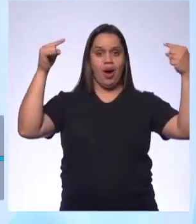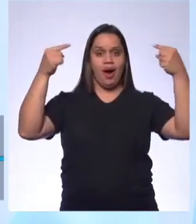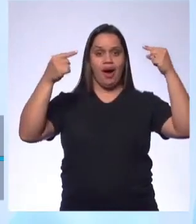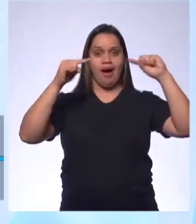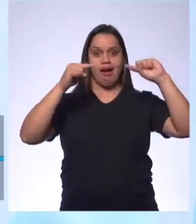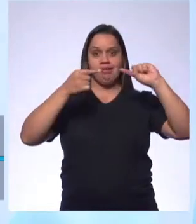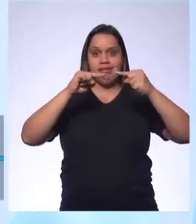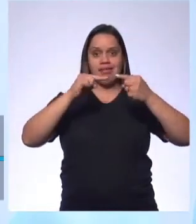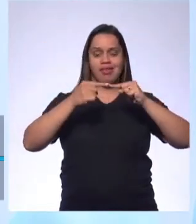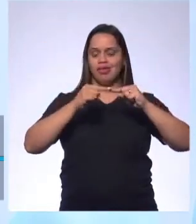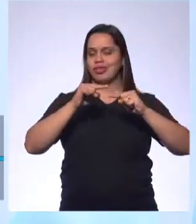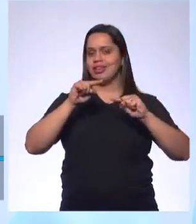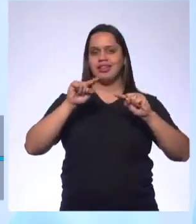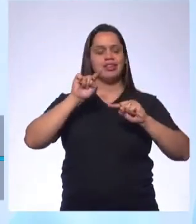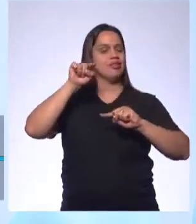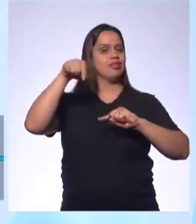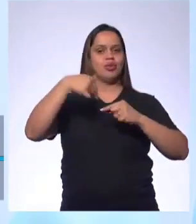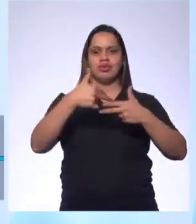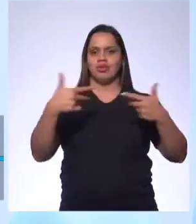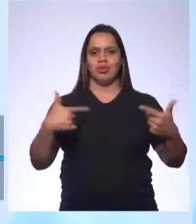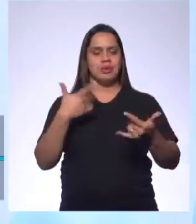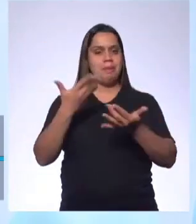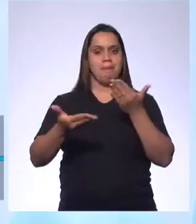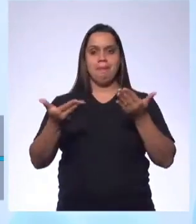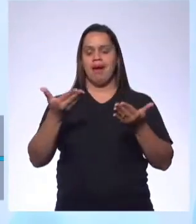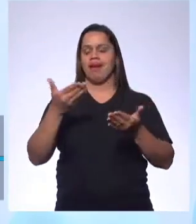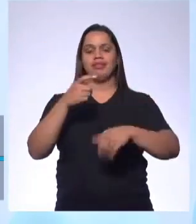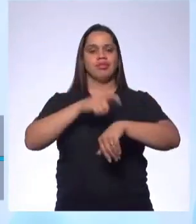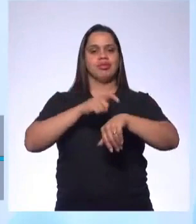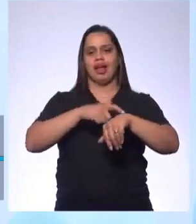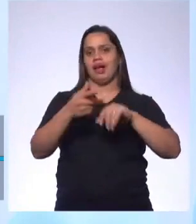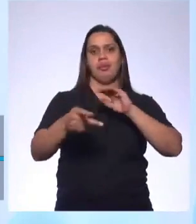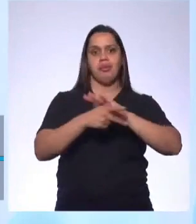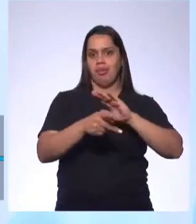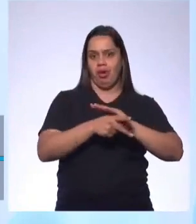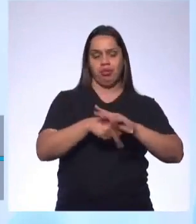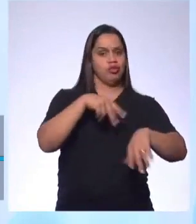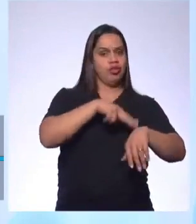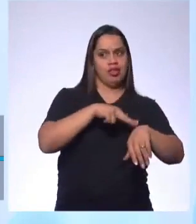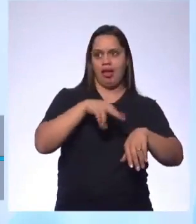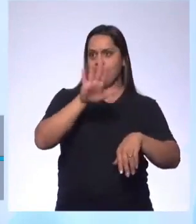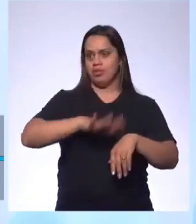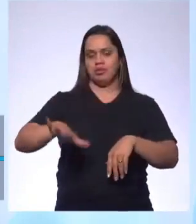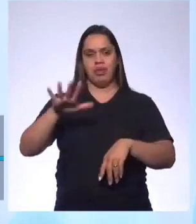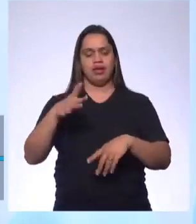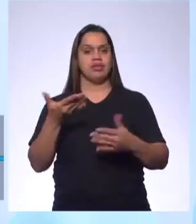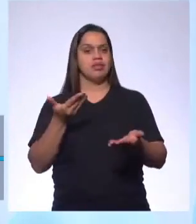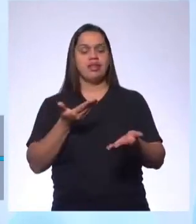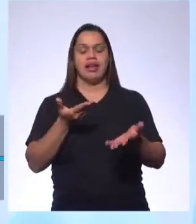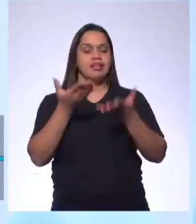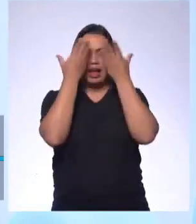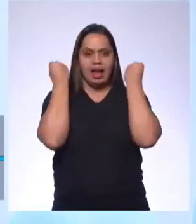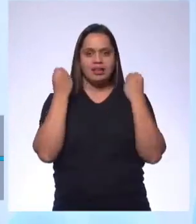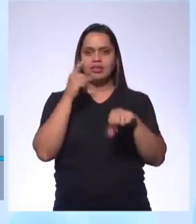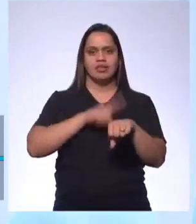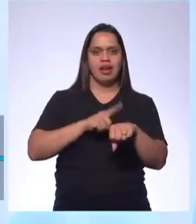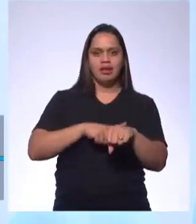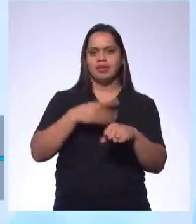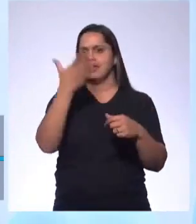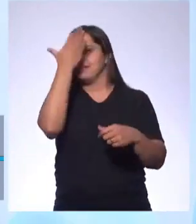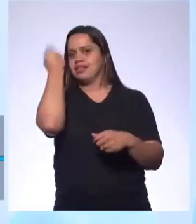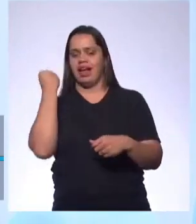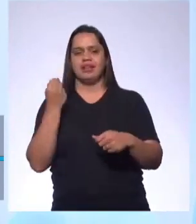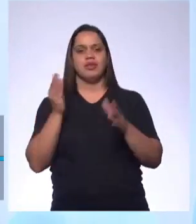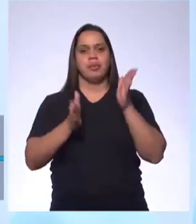você perde essa noção desse tempo e espaço aqui, tanto no sentido literal como no sentido figurado, como queira. Você esquece do tempo, você esquece da época que você